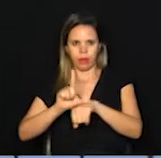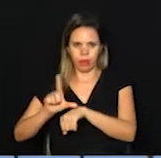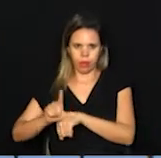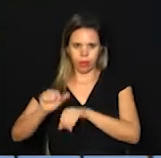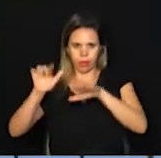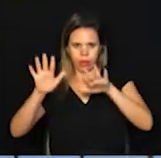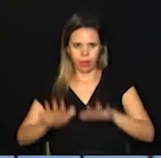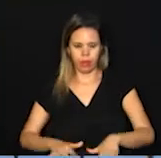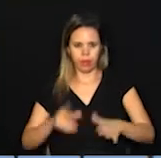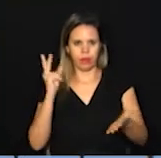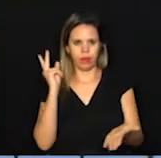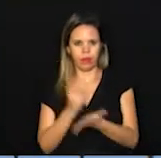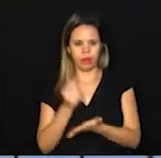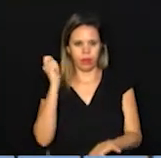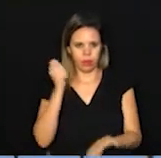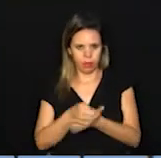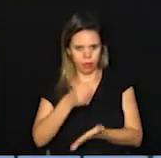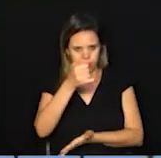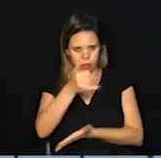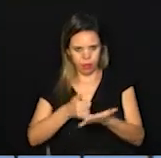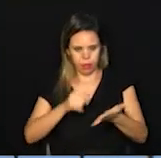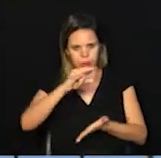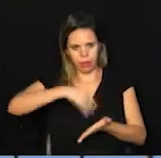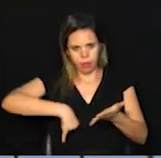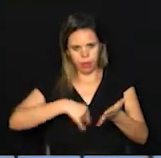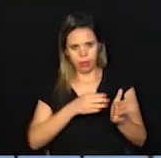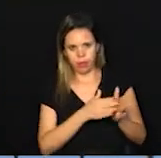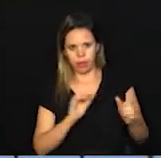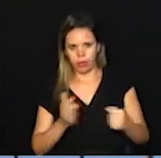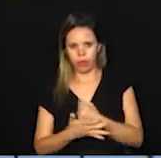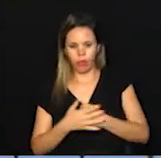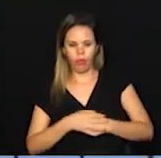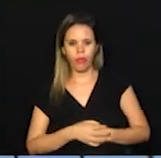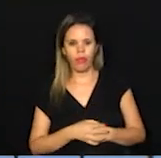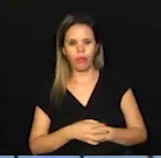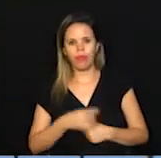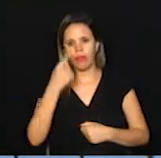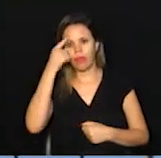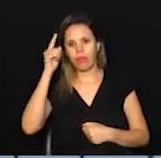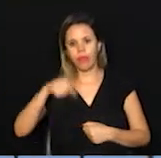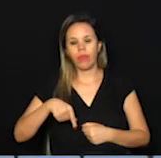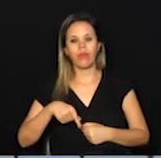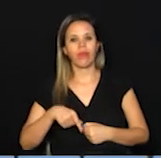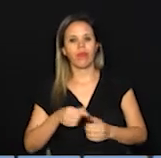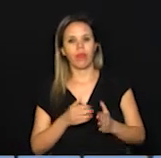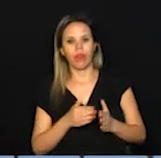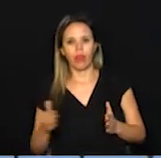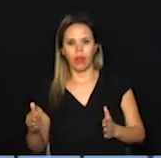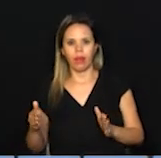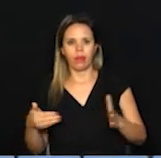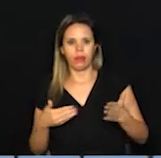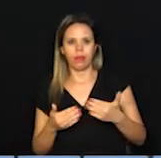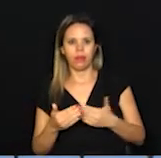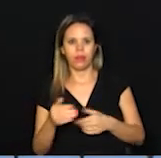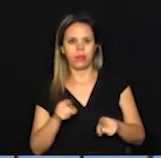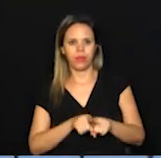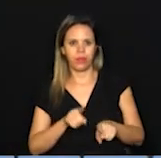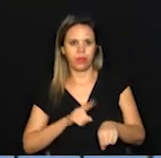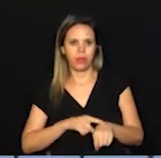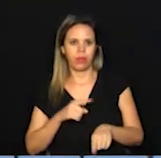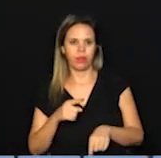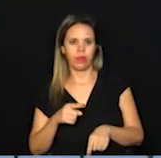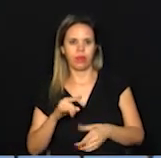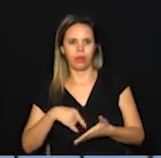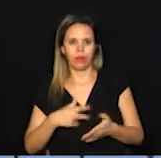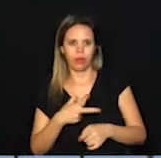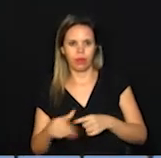fixo e pagam taxas de alvará nesses tempos de pandemia. A ideia é estender o prazo para os